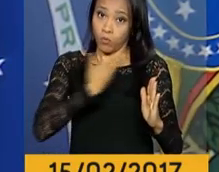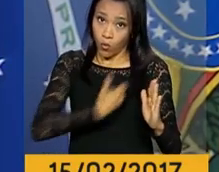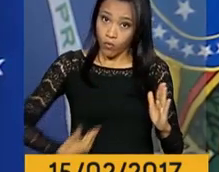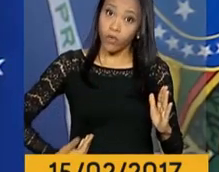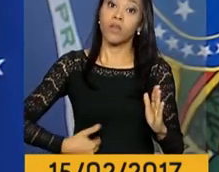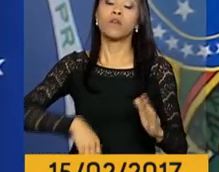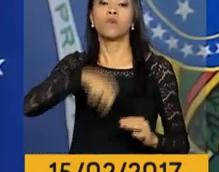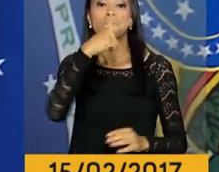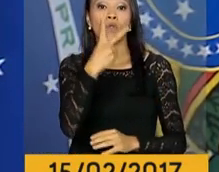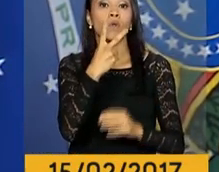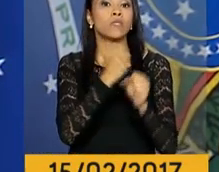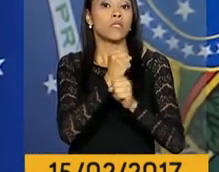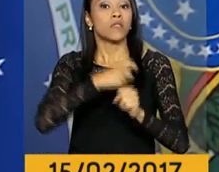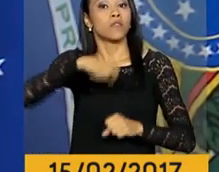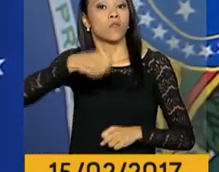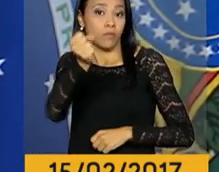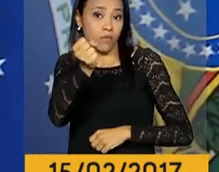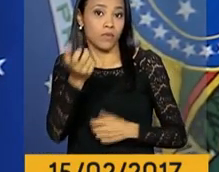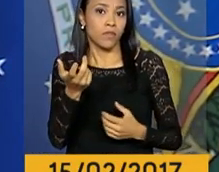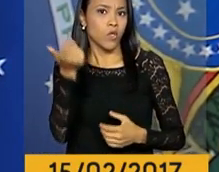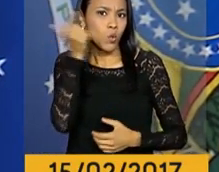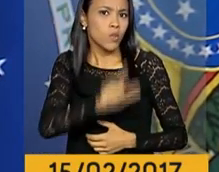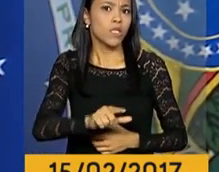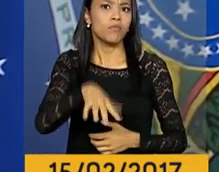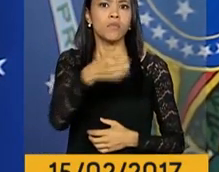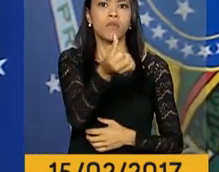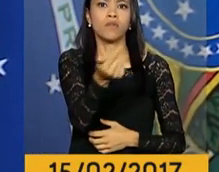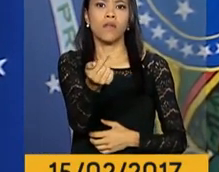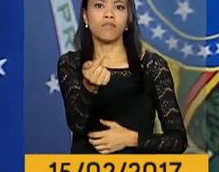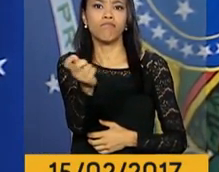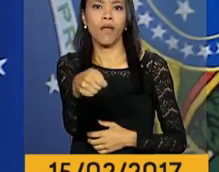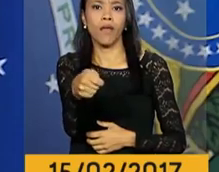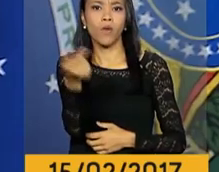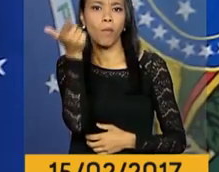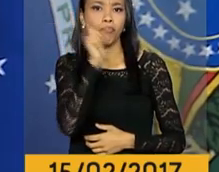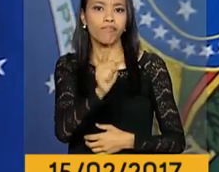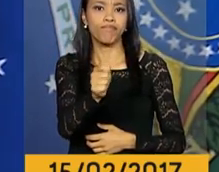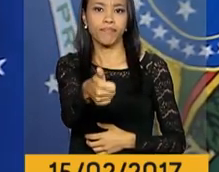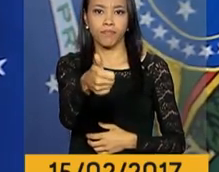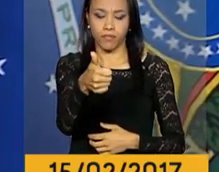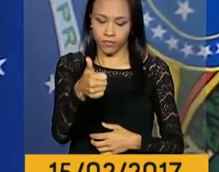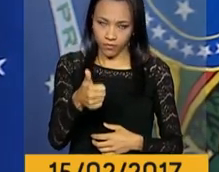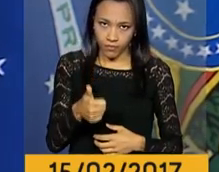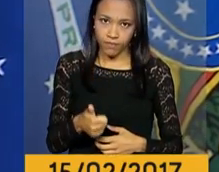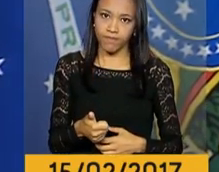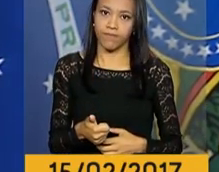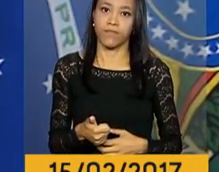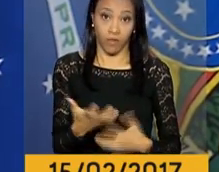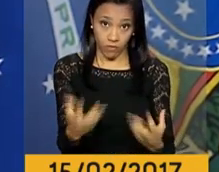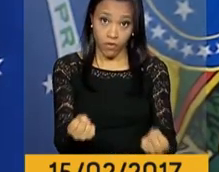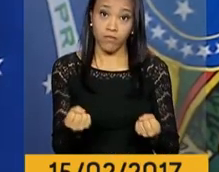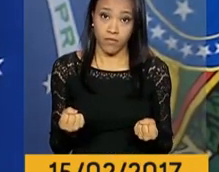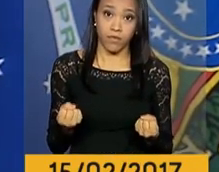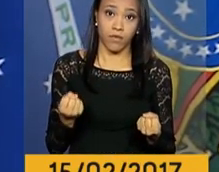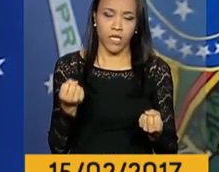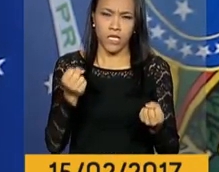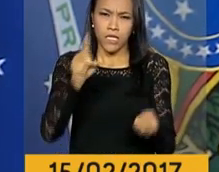meses, né? Eh, nós conseguimos fazer em 6, se meses. Então, eu me atrevo, uso mais. Eu digo, vamos fazer a